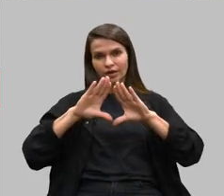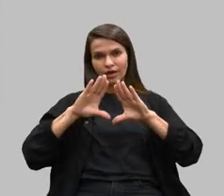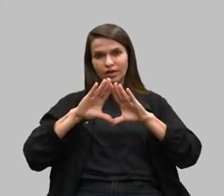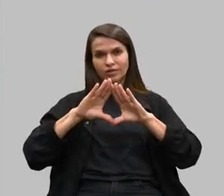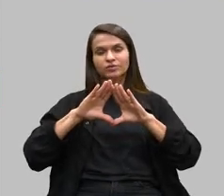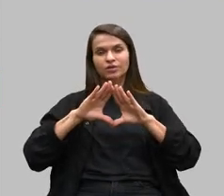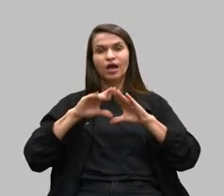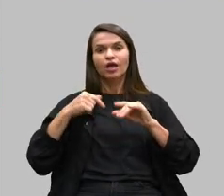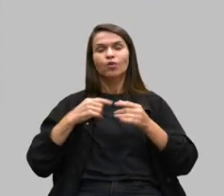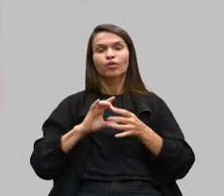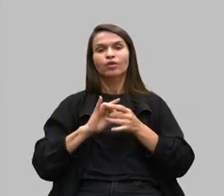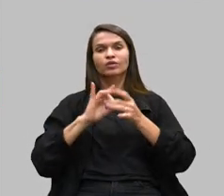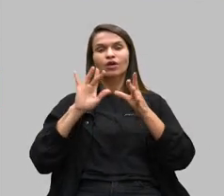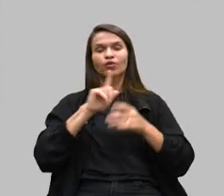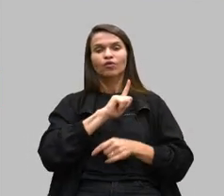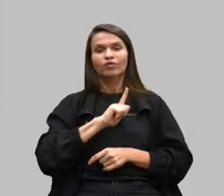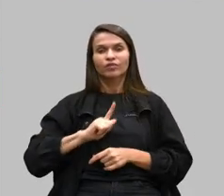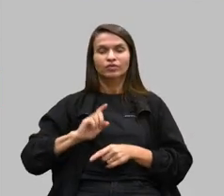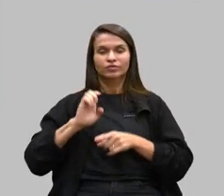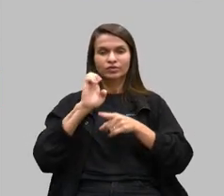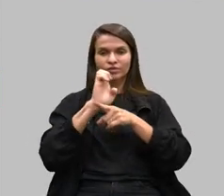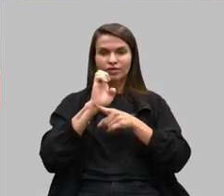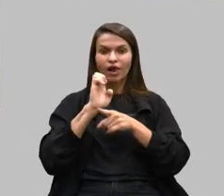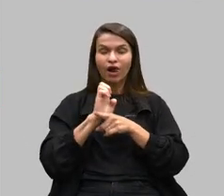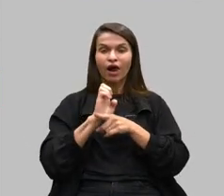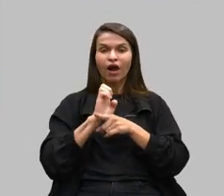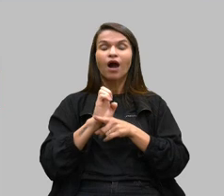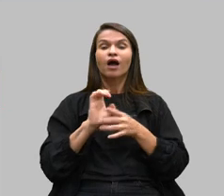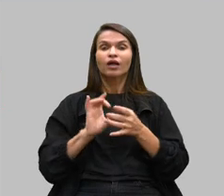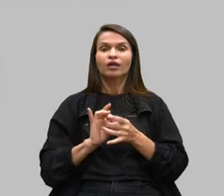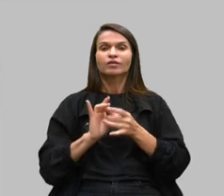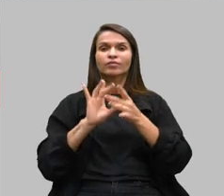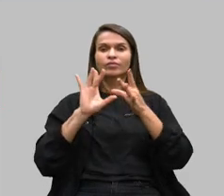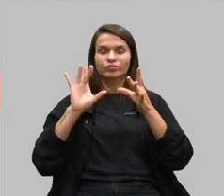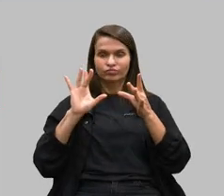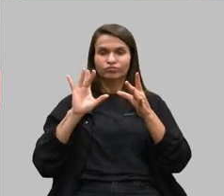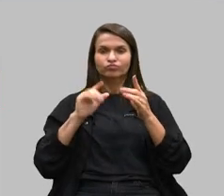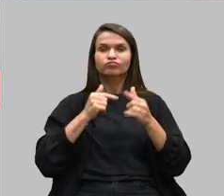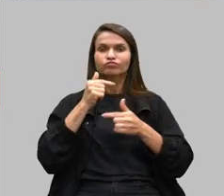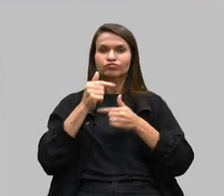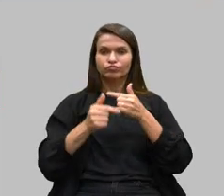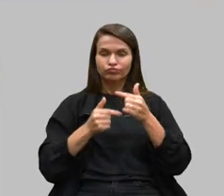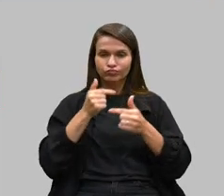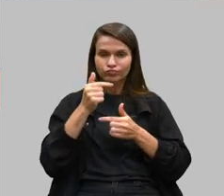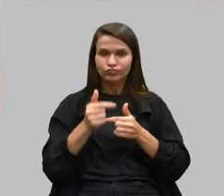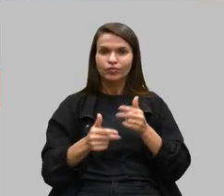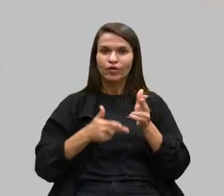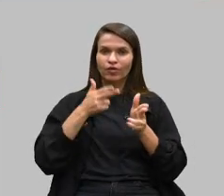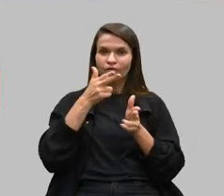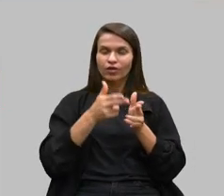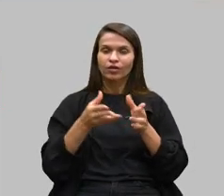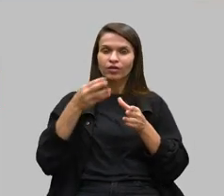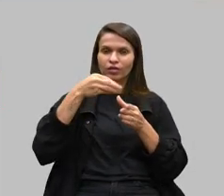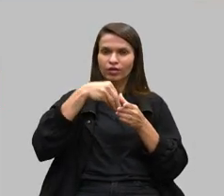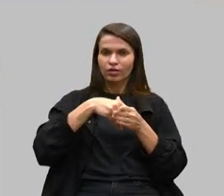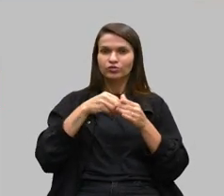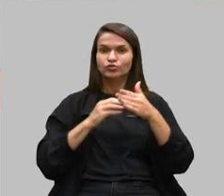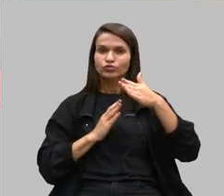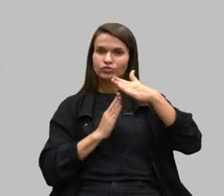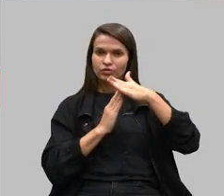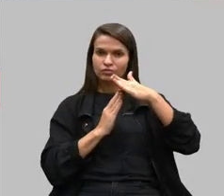autoriza o governo de estado do Estado a permitir operação Ferroviária dentro dos limites do